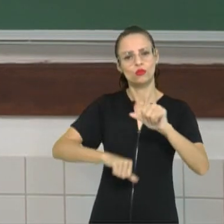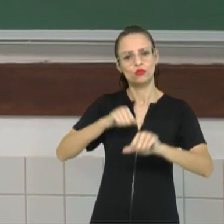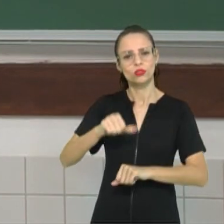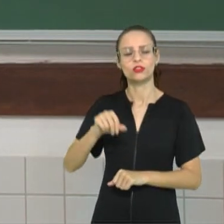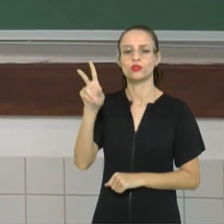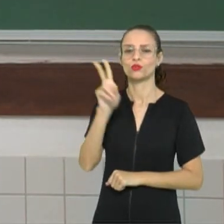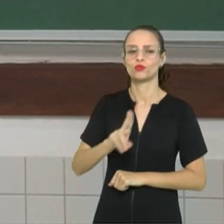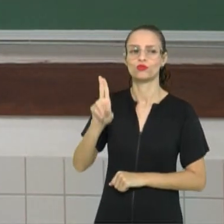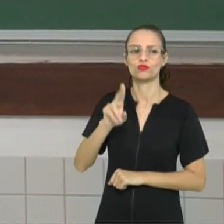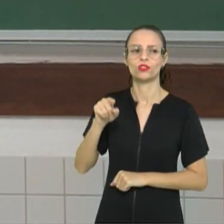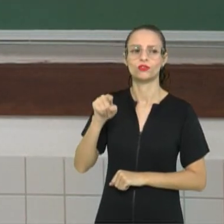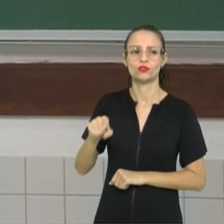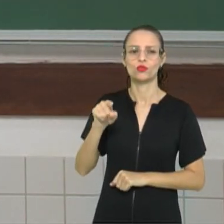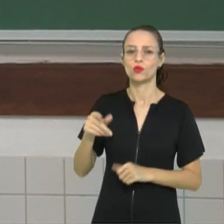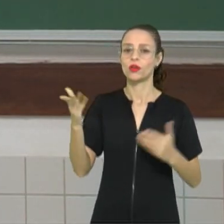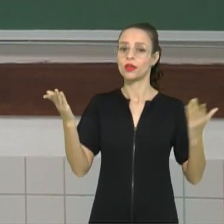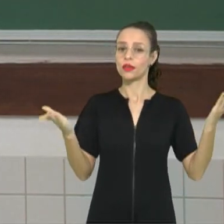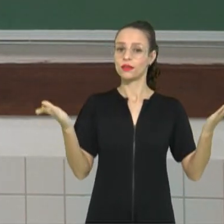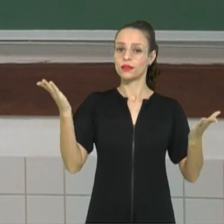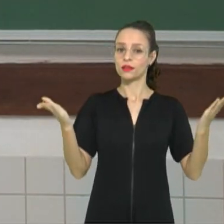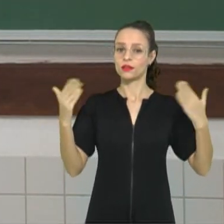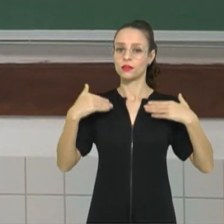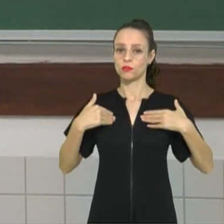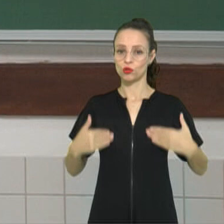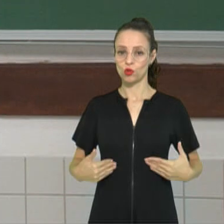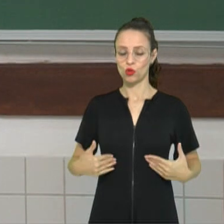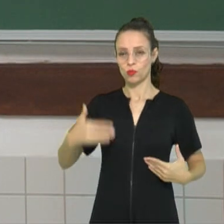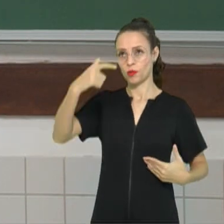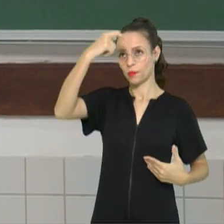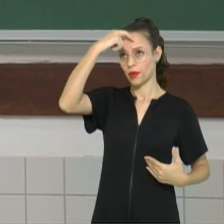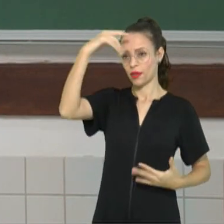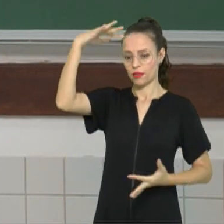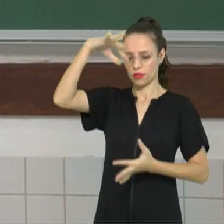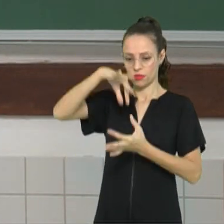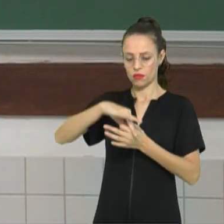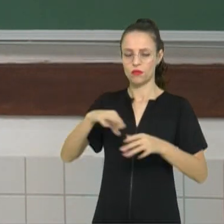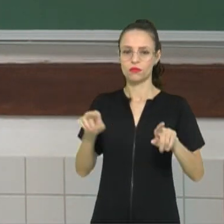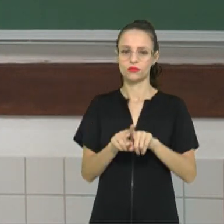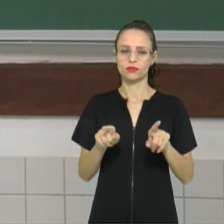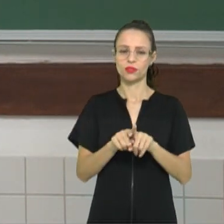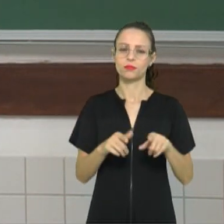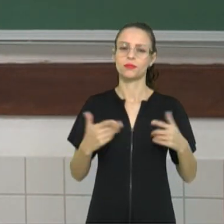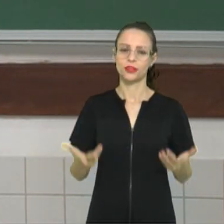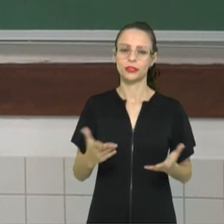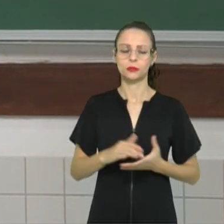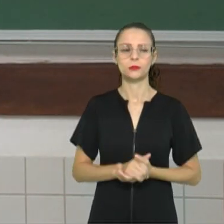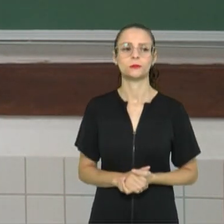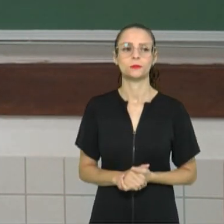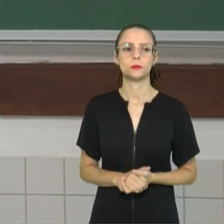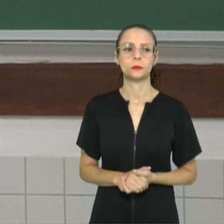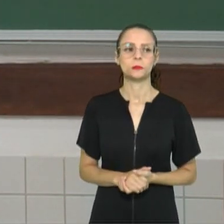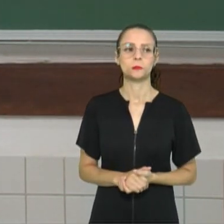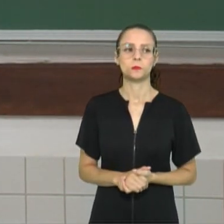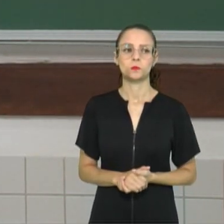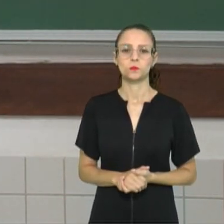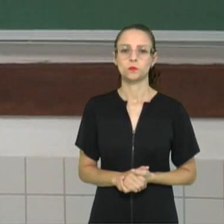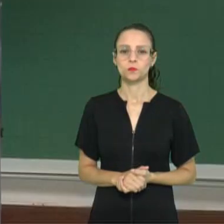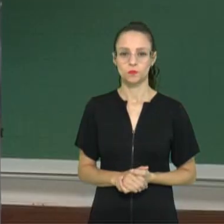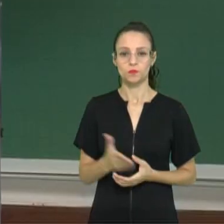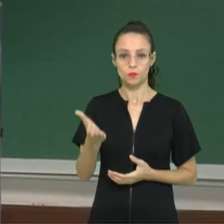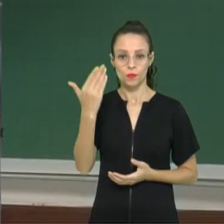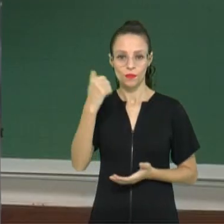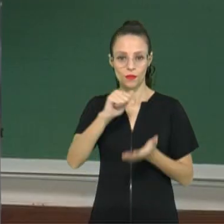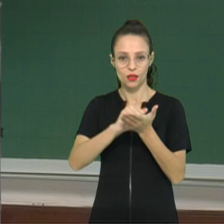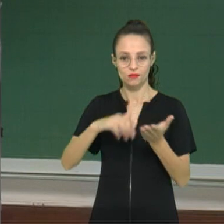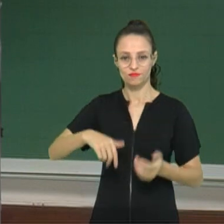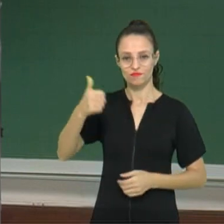muito na questão de equilíbrio, né, corpo e mente também, né? Então, o trabalho ser como um todo. Bora para a nossa